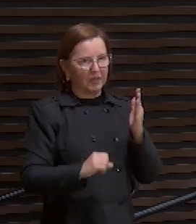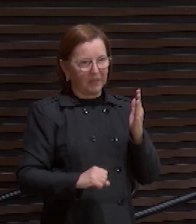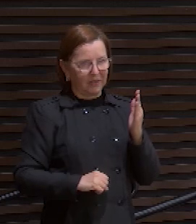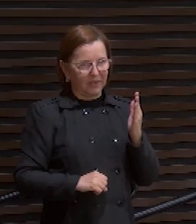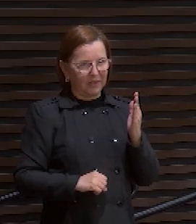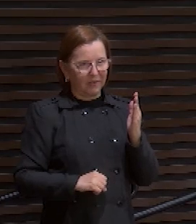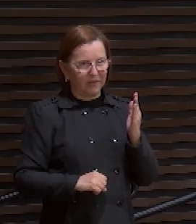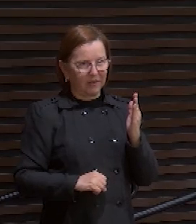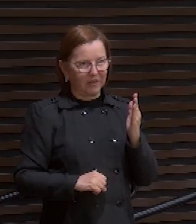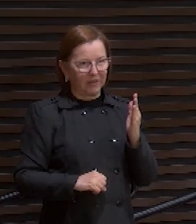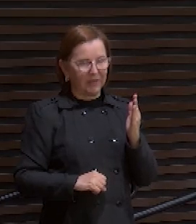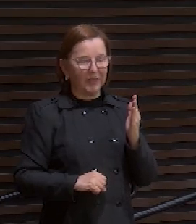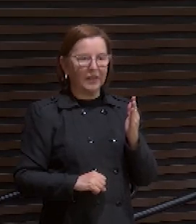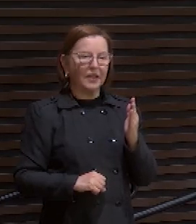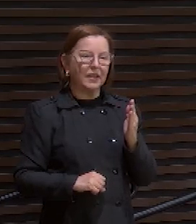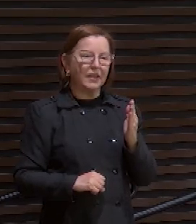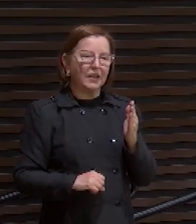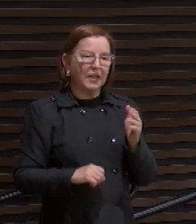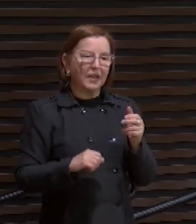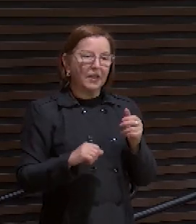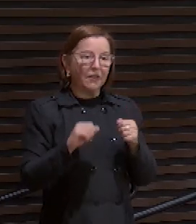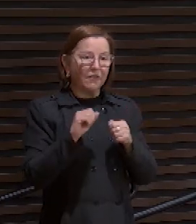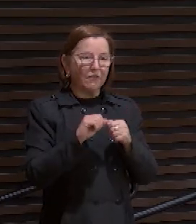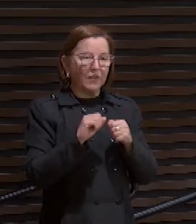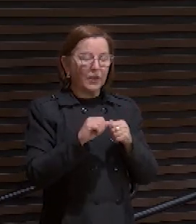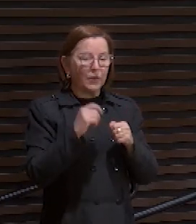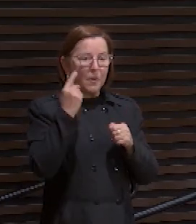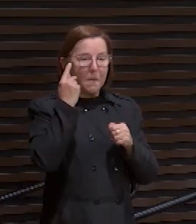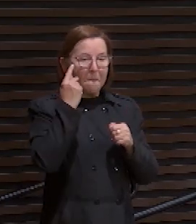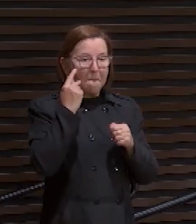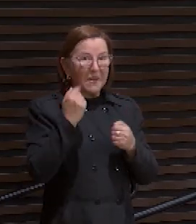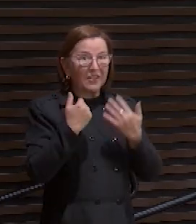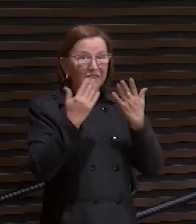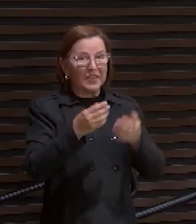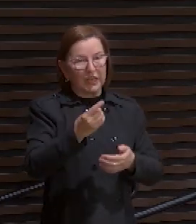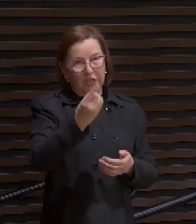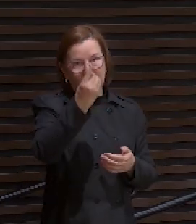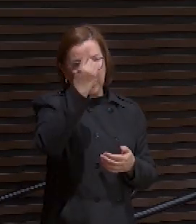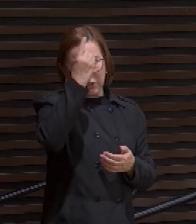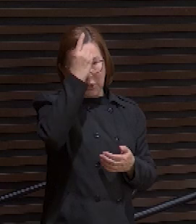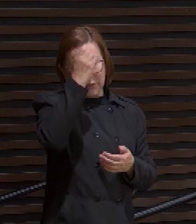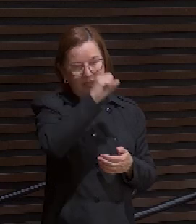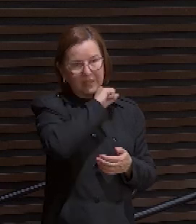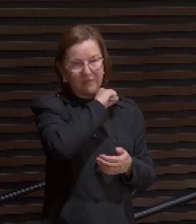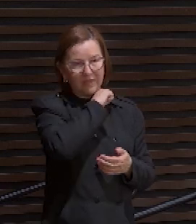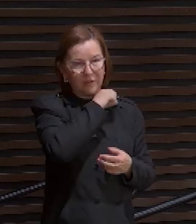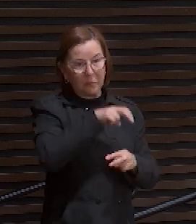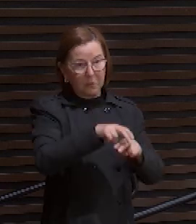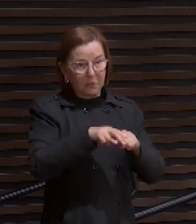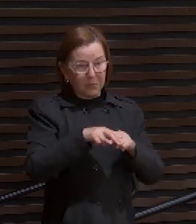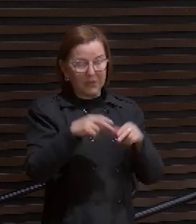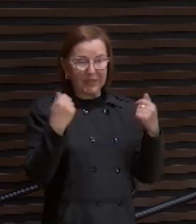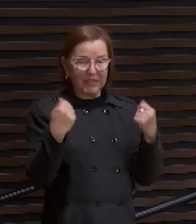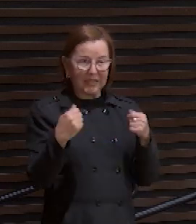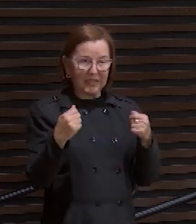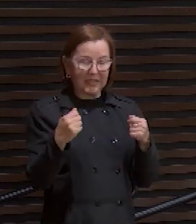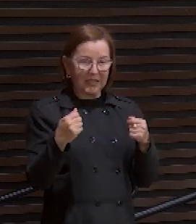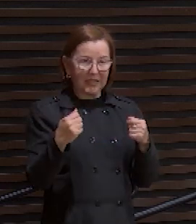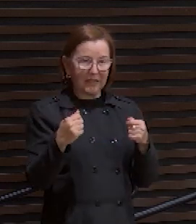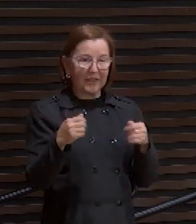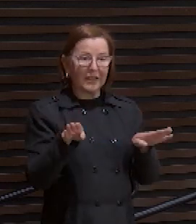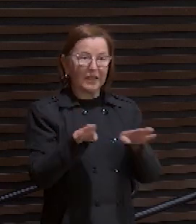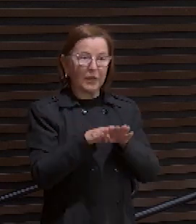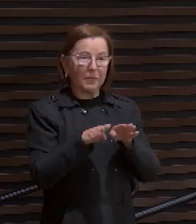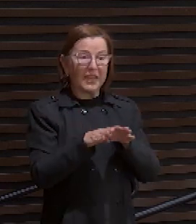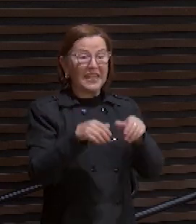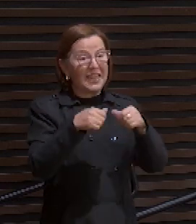para oferecer tanto dons como sacrifícios. Por isso era necessário que também esse